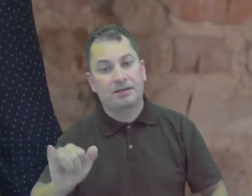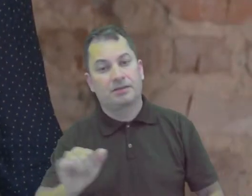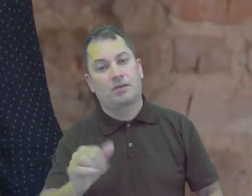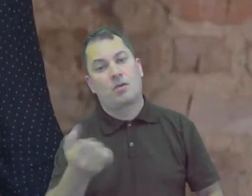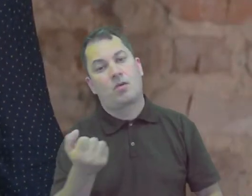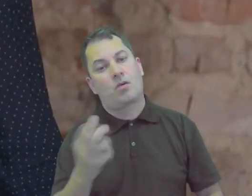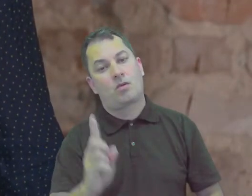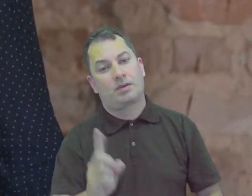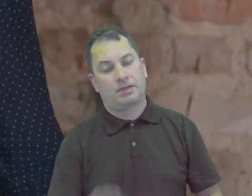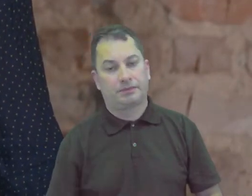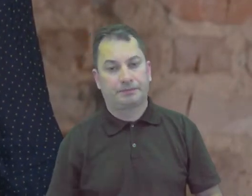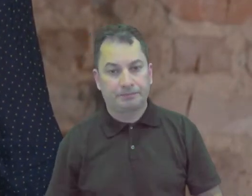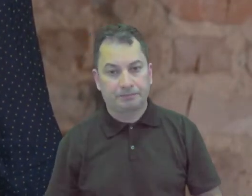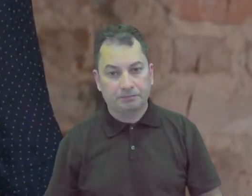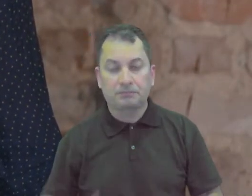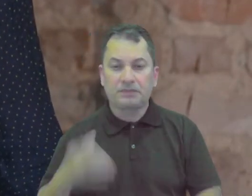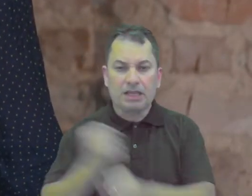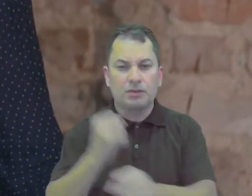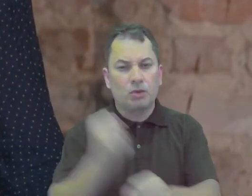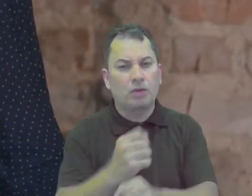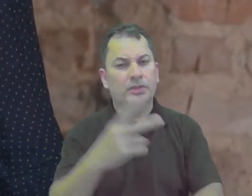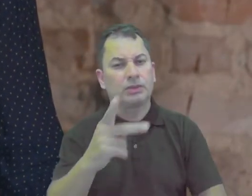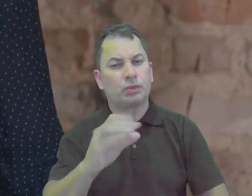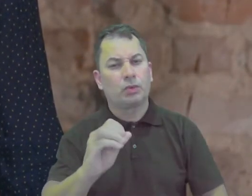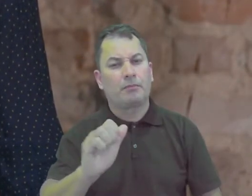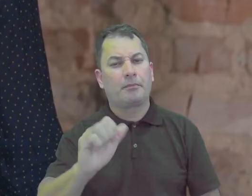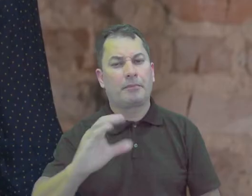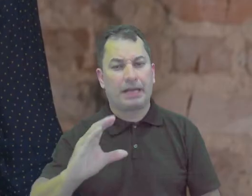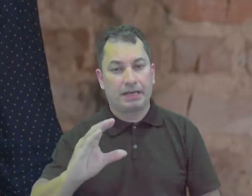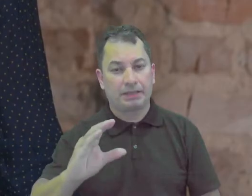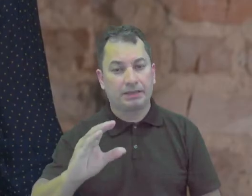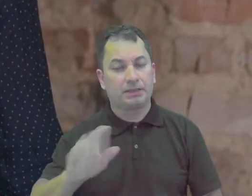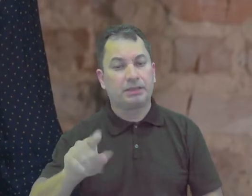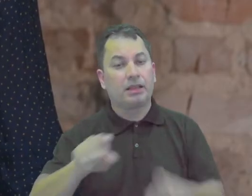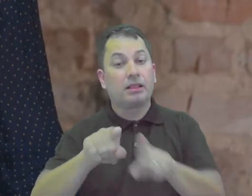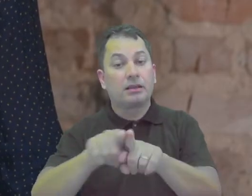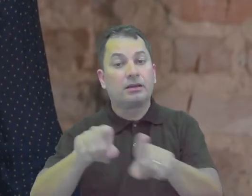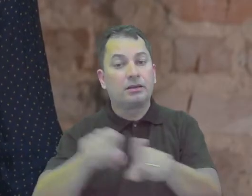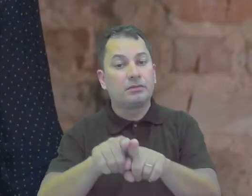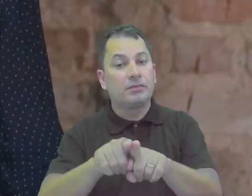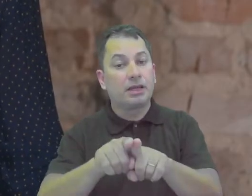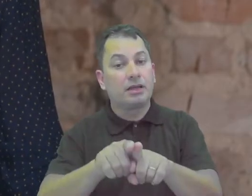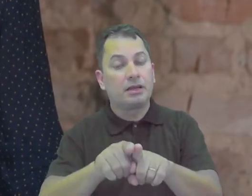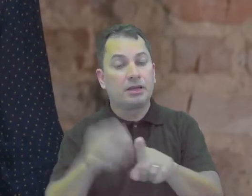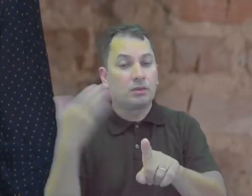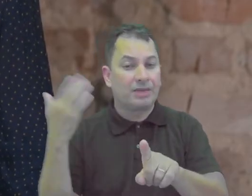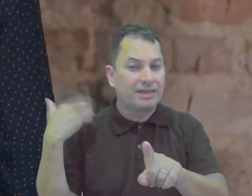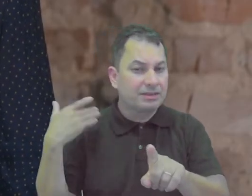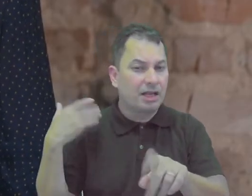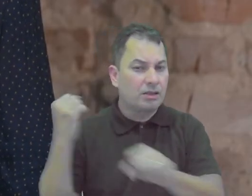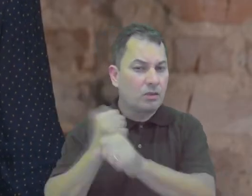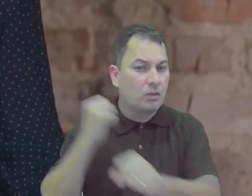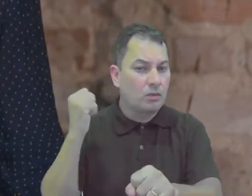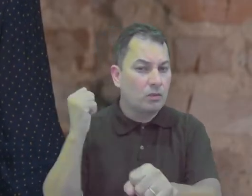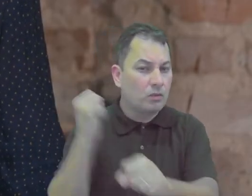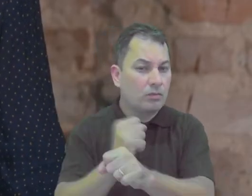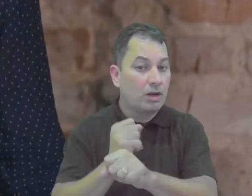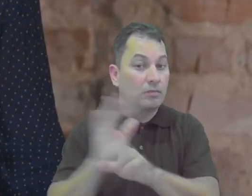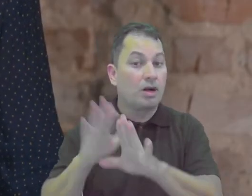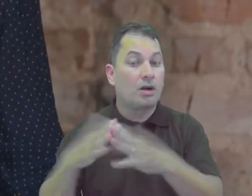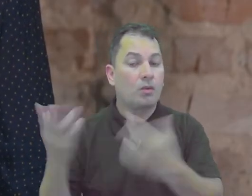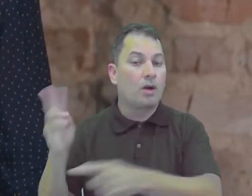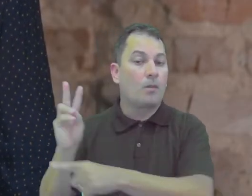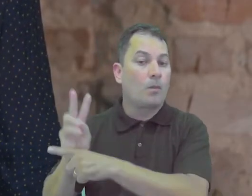do PAC, né, de recursos hídricos, ela foi uma obra que acabou